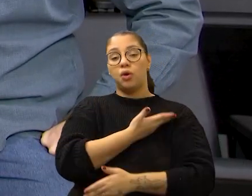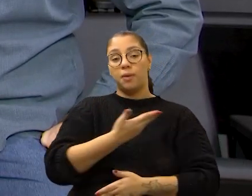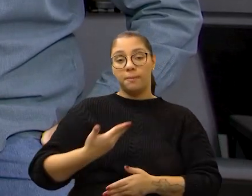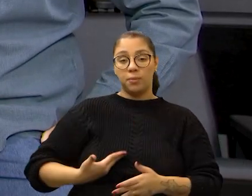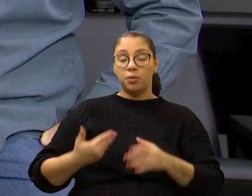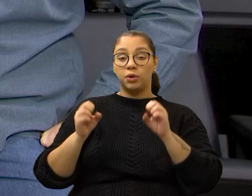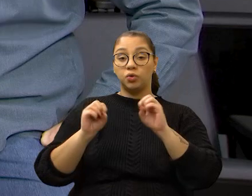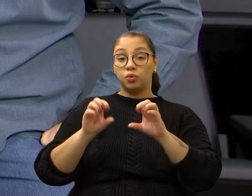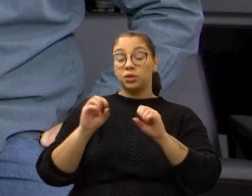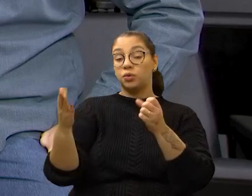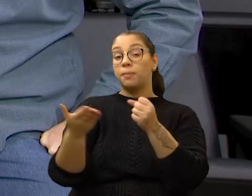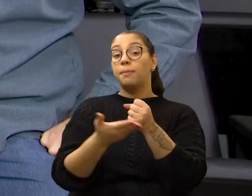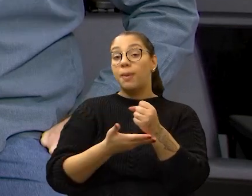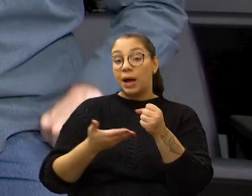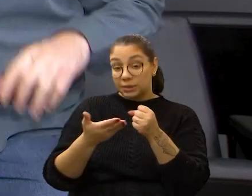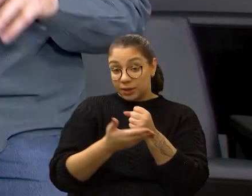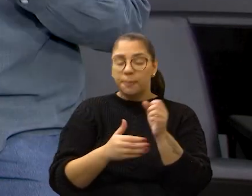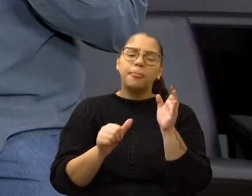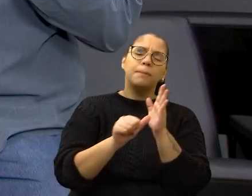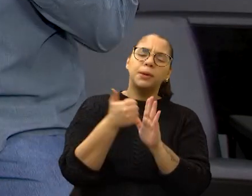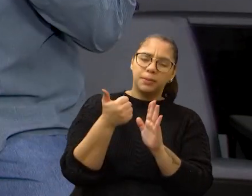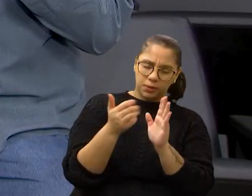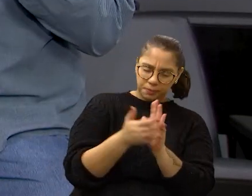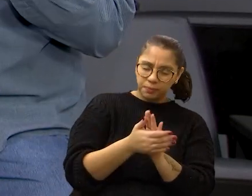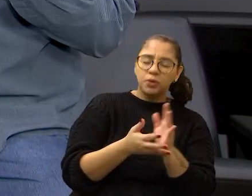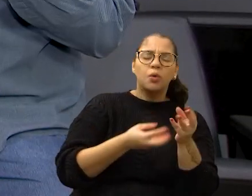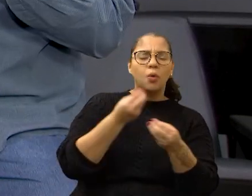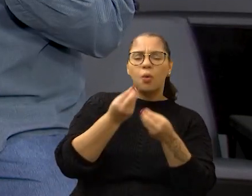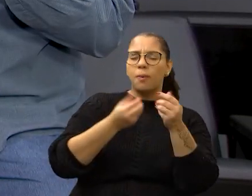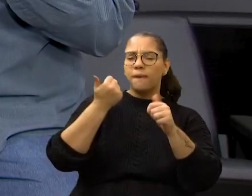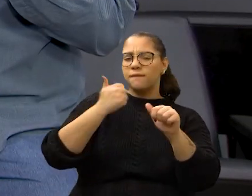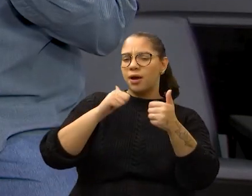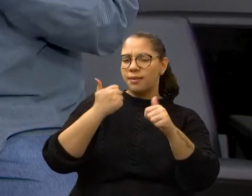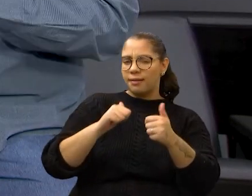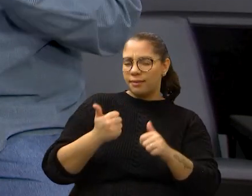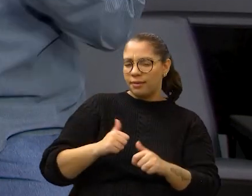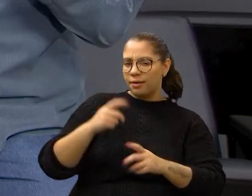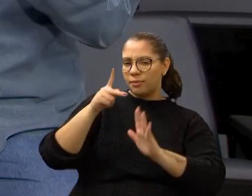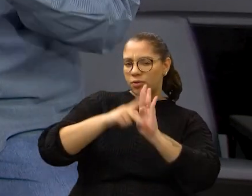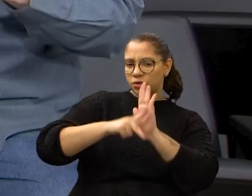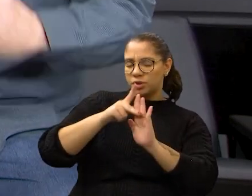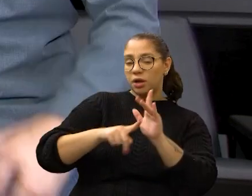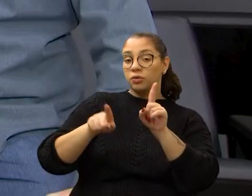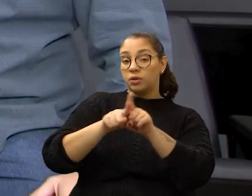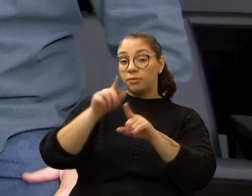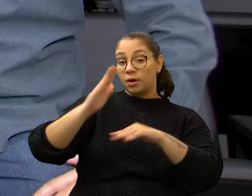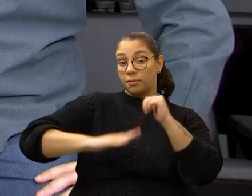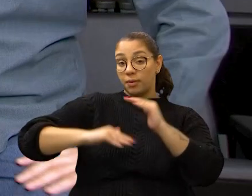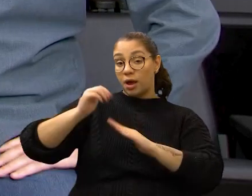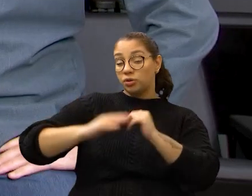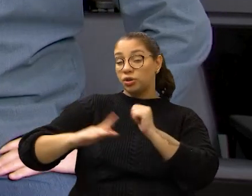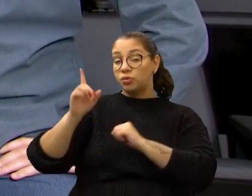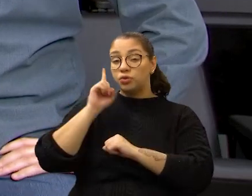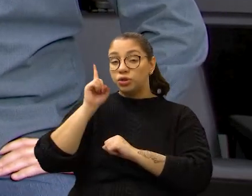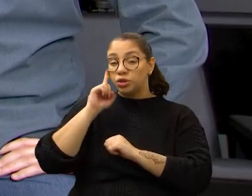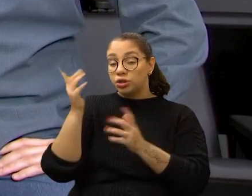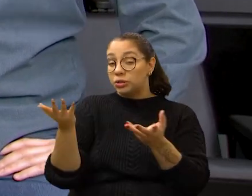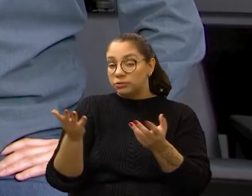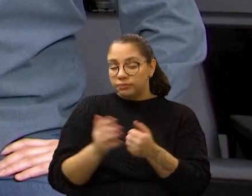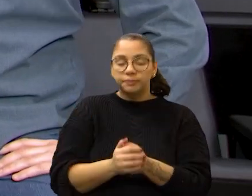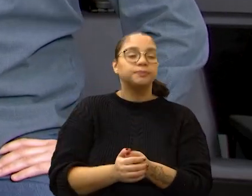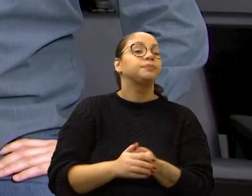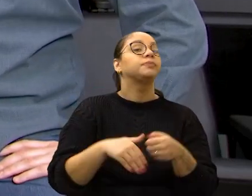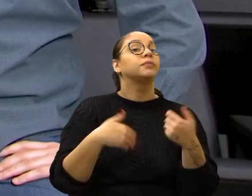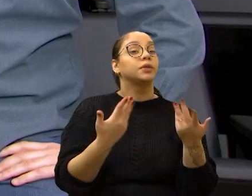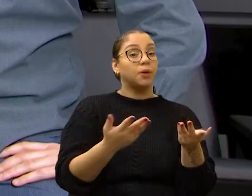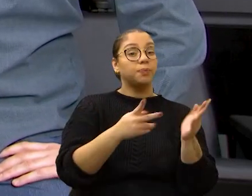de educação básica. Primeiro, como é que você avalia esse projeto, a aplicação dele no dia a dia? Então,